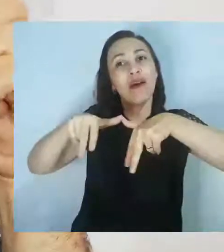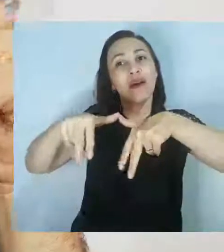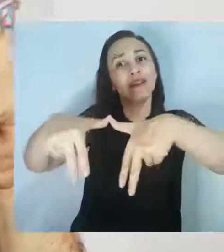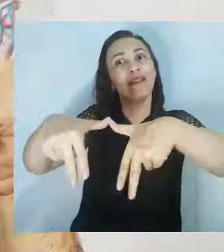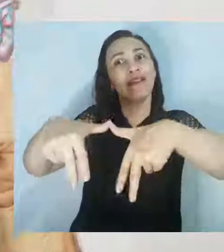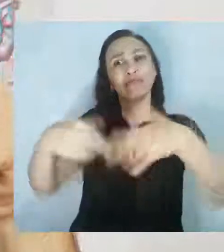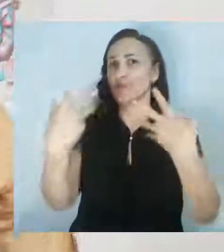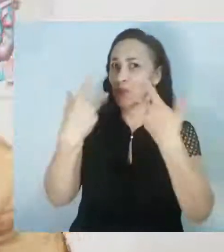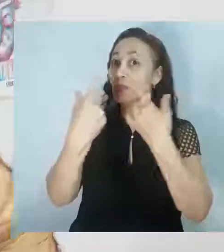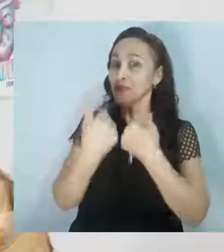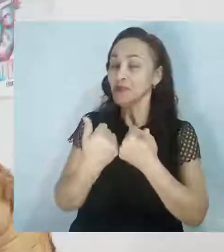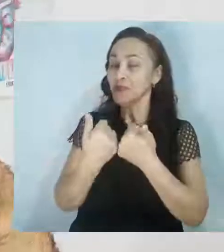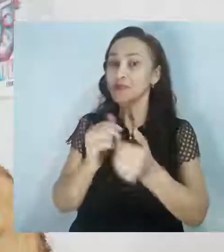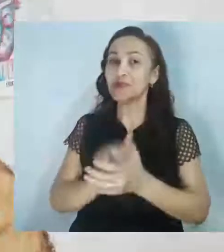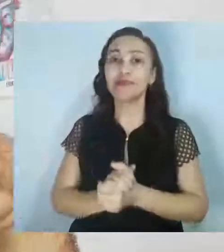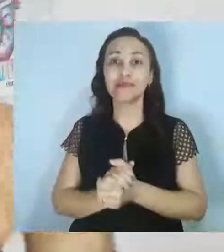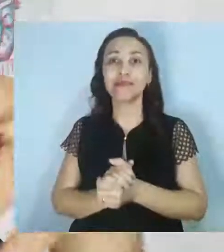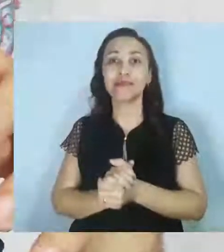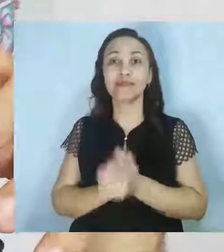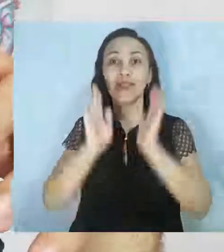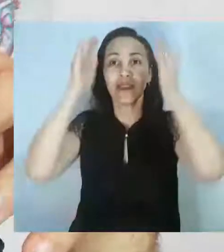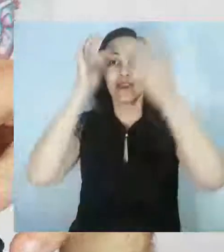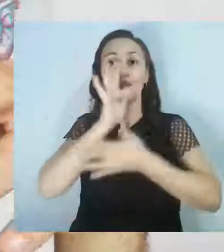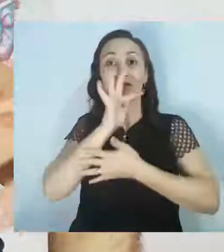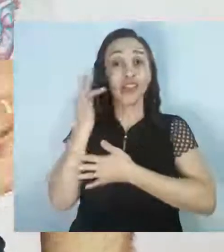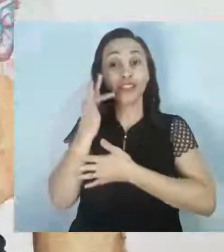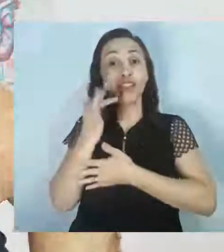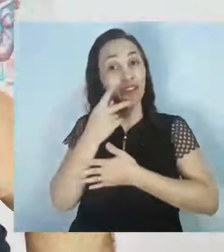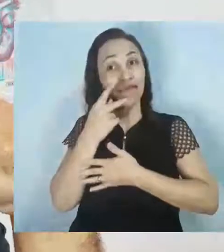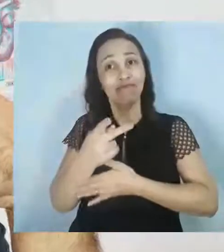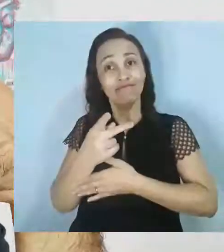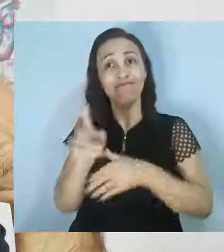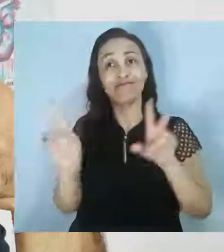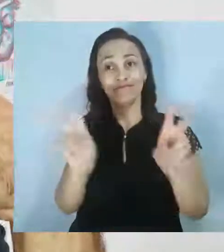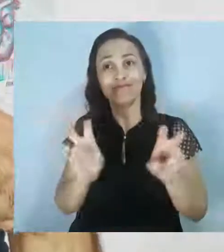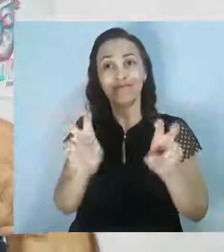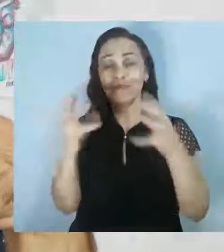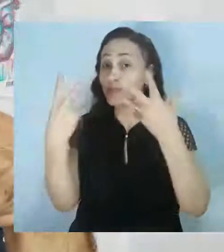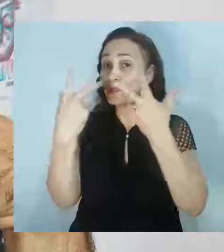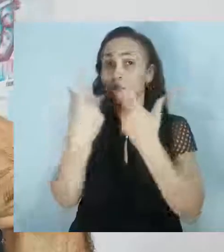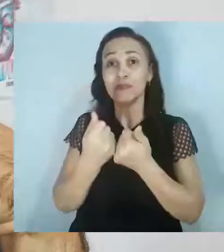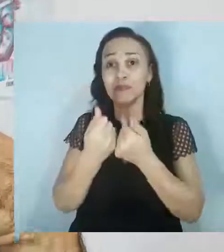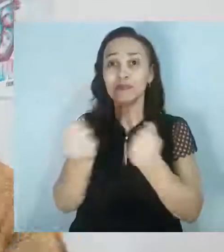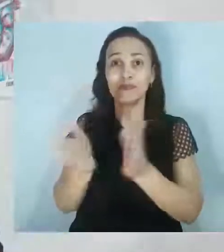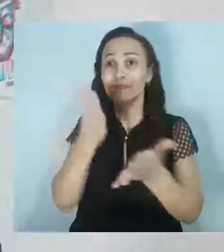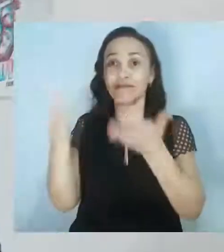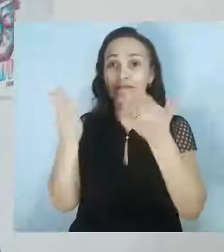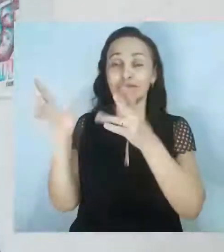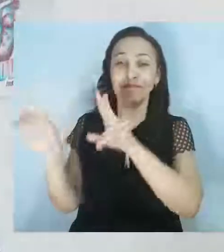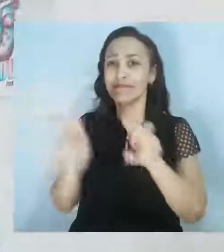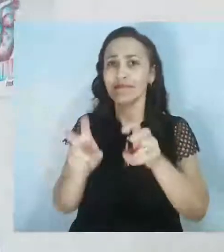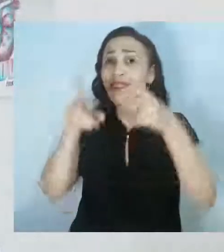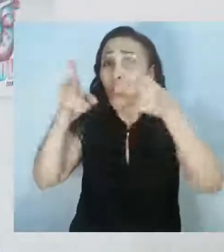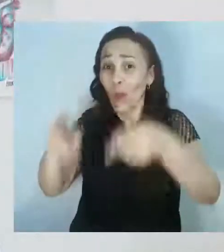Então, o Papa Francisco faz essa associação maravilhosa. Ele diz: assim como o Senhor fez com Israel, que